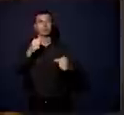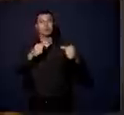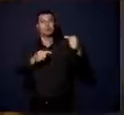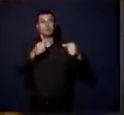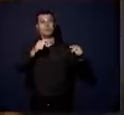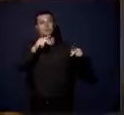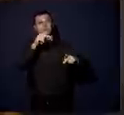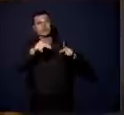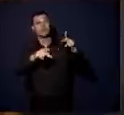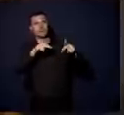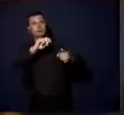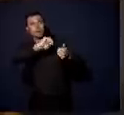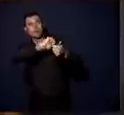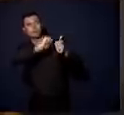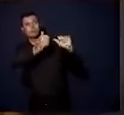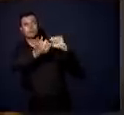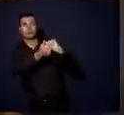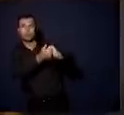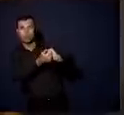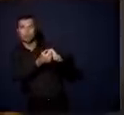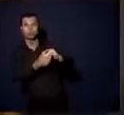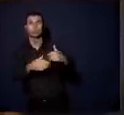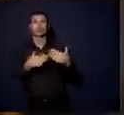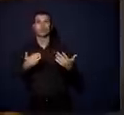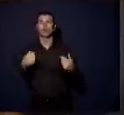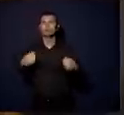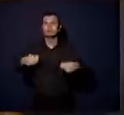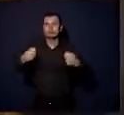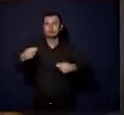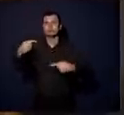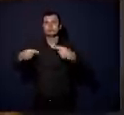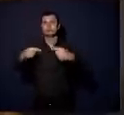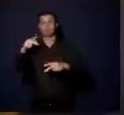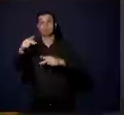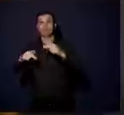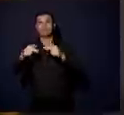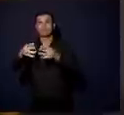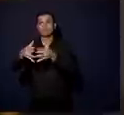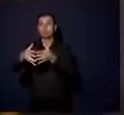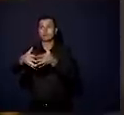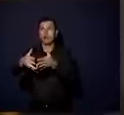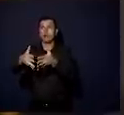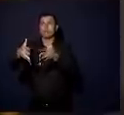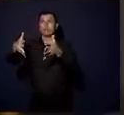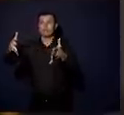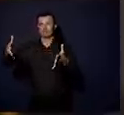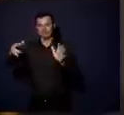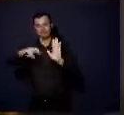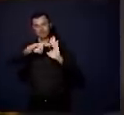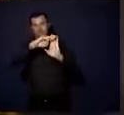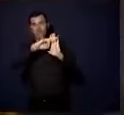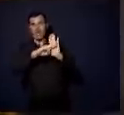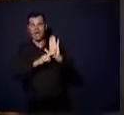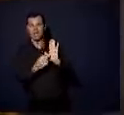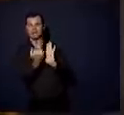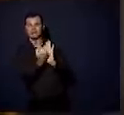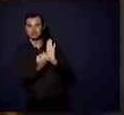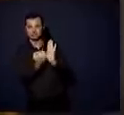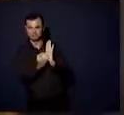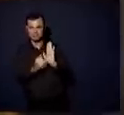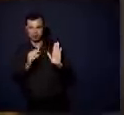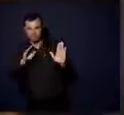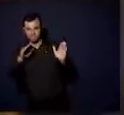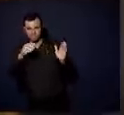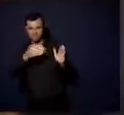pública pensar que uma ampliação de políticas públicas mais do que olhar para as regras fiscais vigentes e e